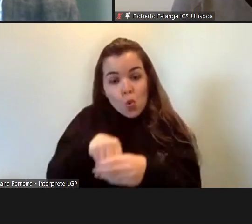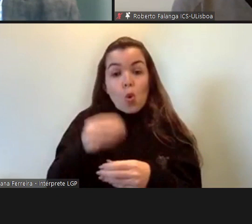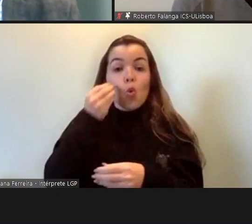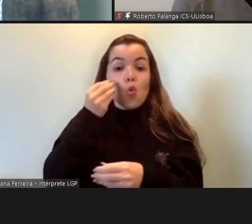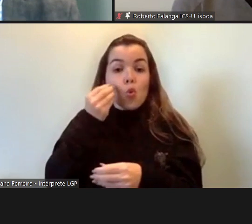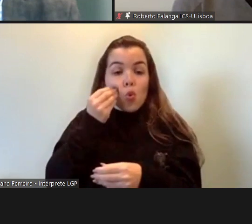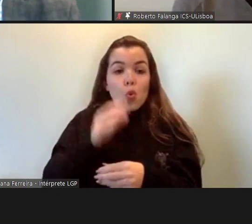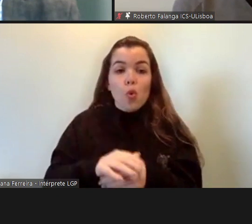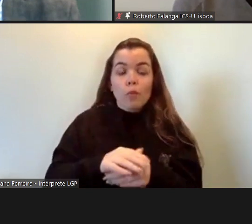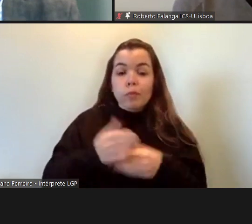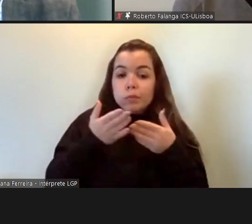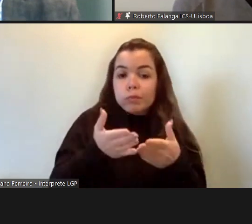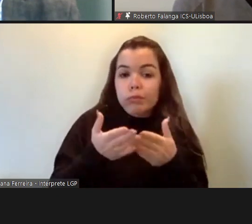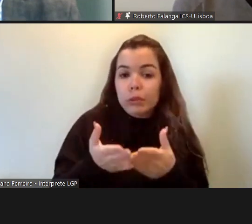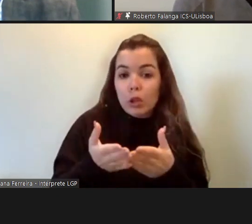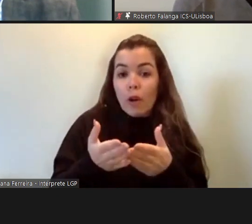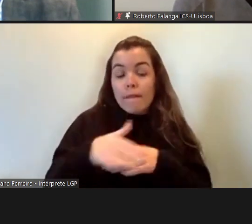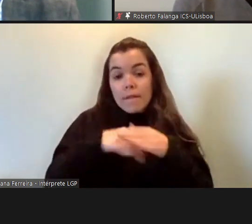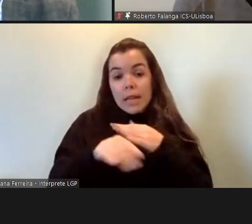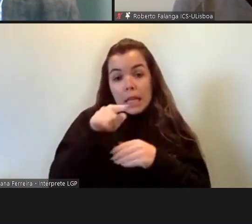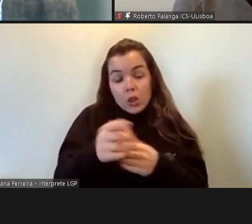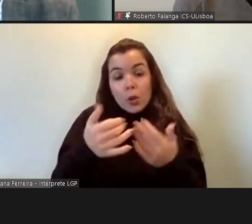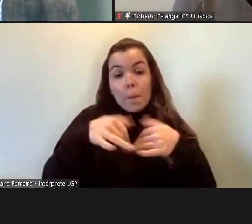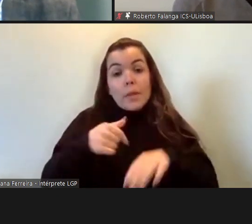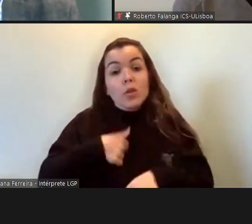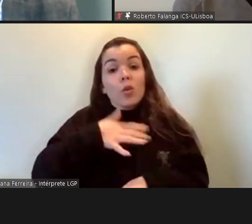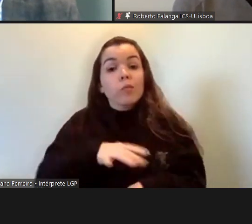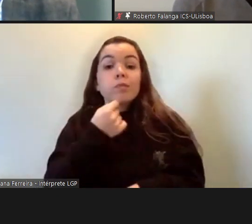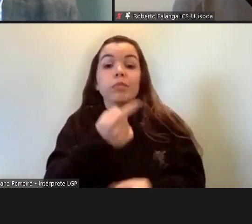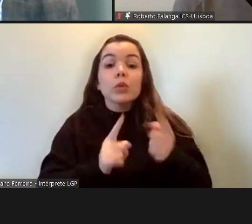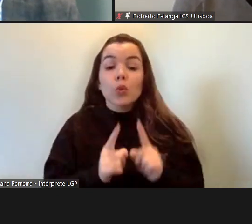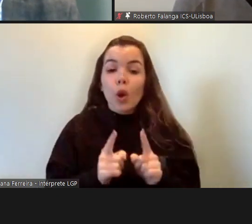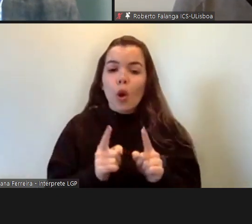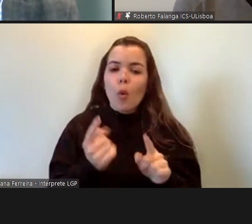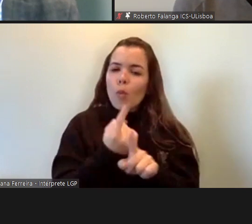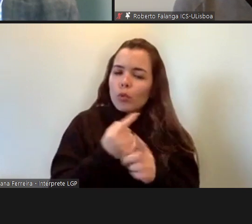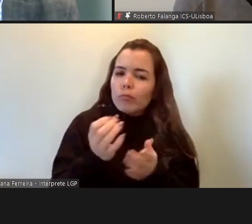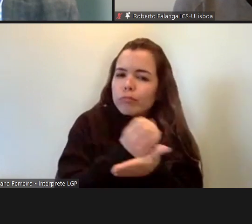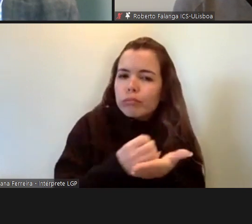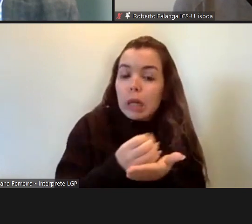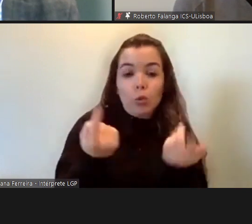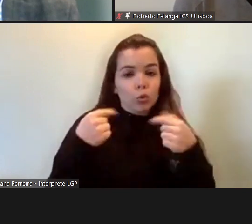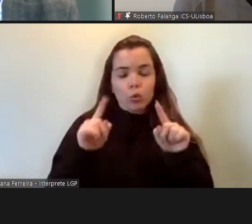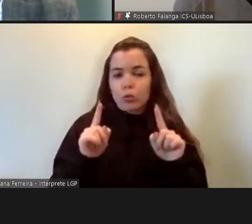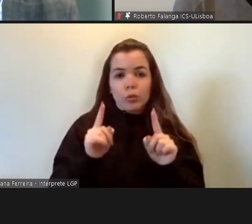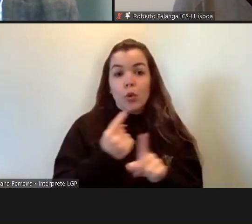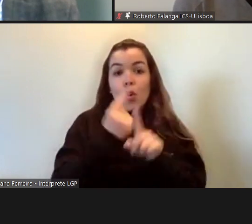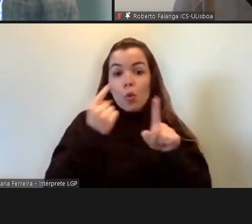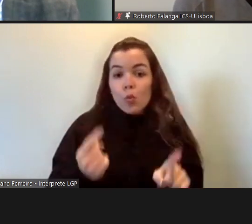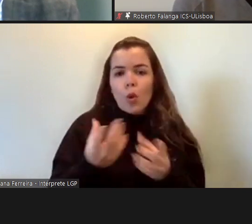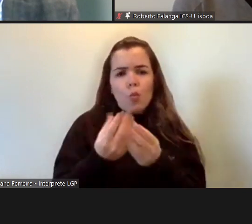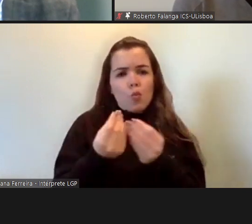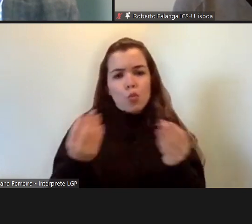os Estados-membros a fazer isto. Mas o que eu quero dizer é que isto não aparece num vácuo, porque há muitos